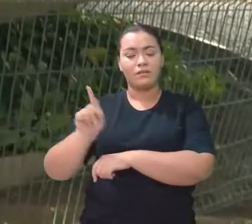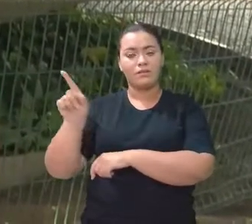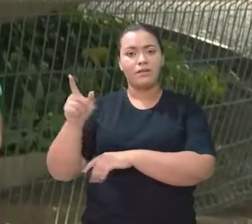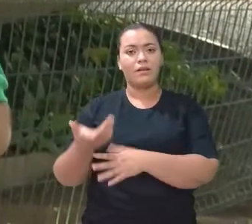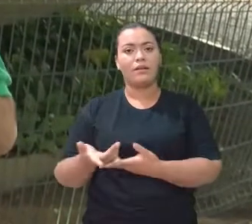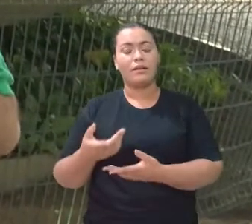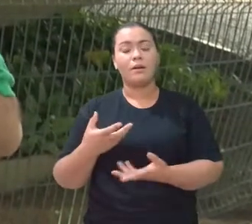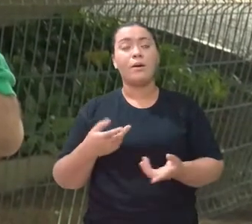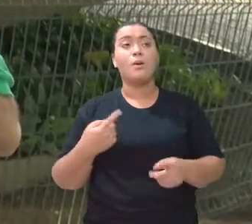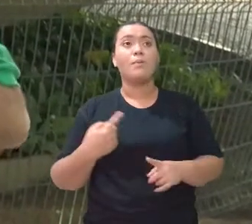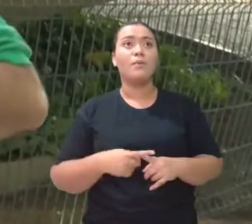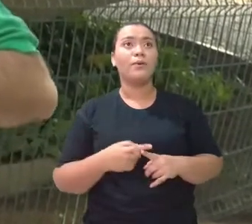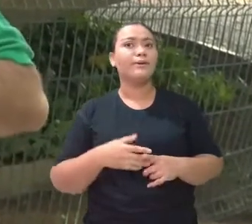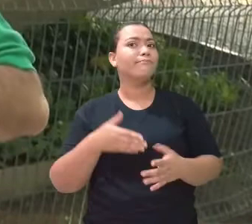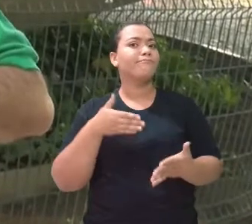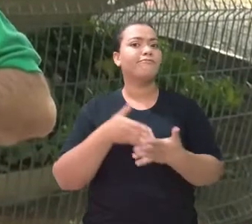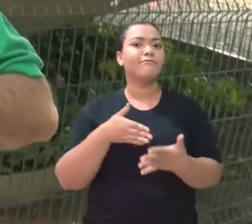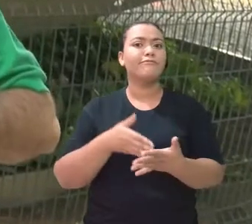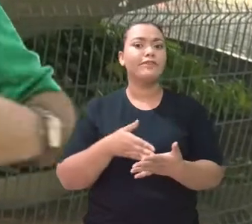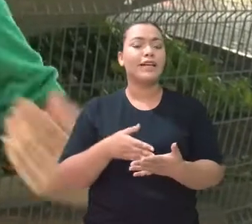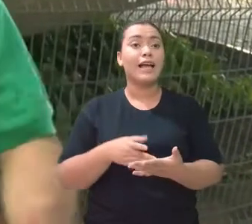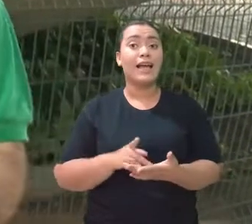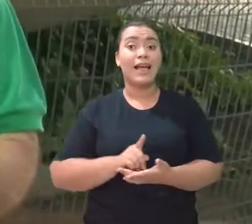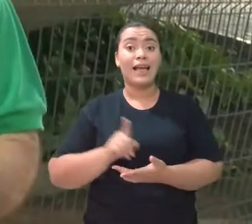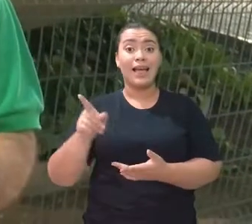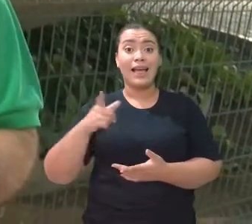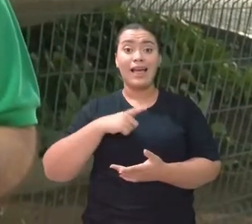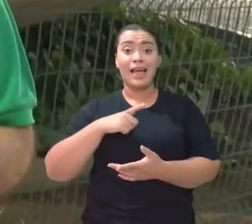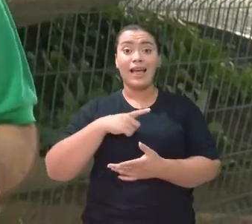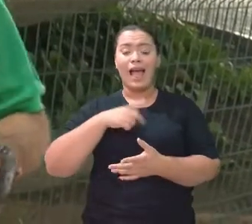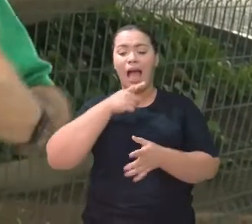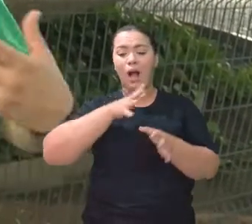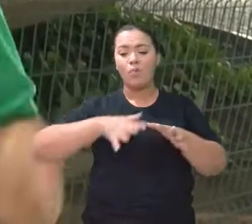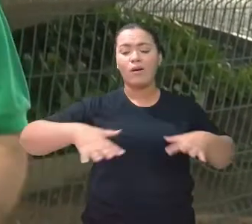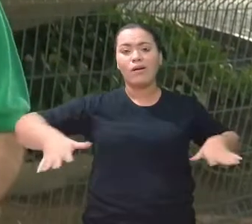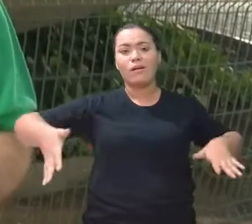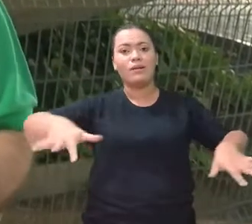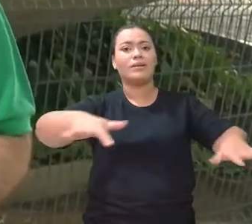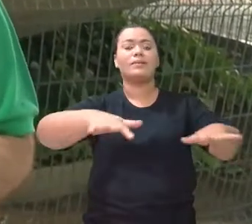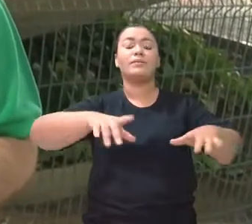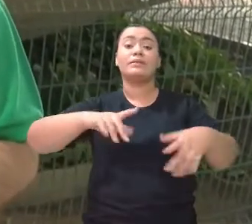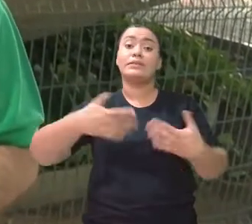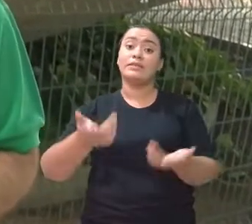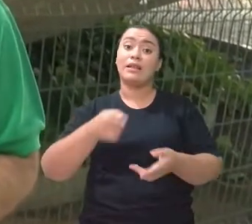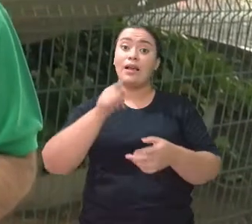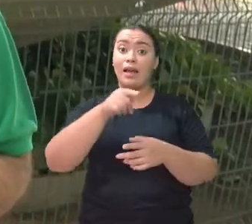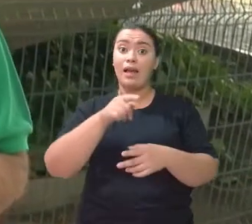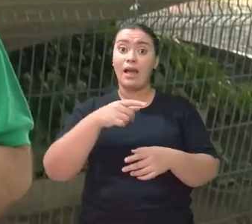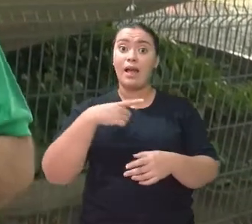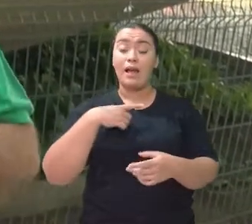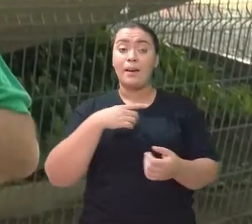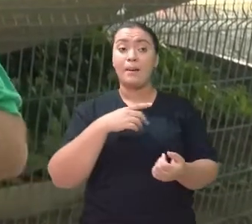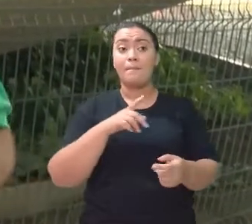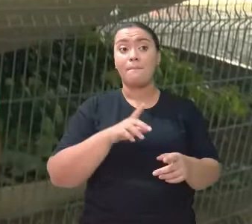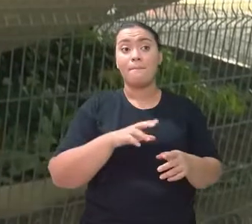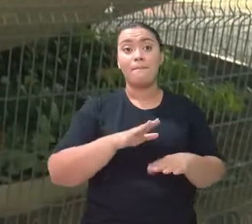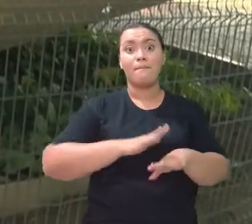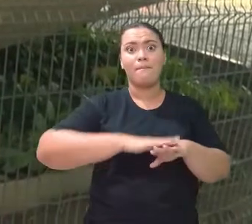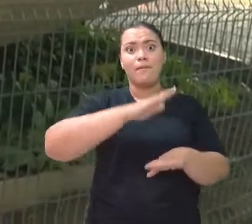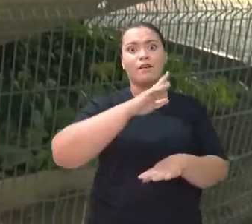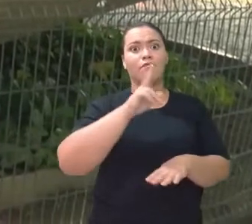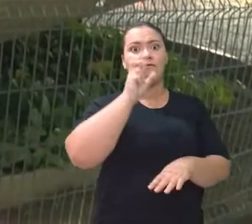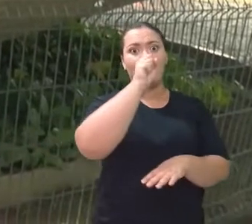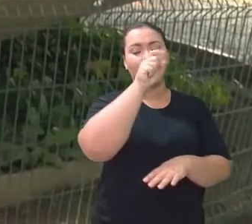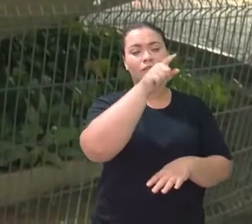de ser ela toda cercada por água, né, e a marinha inglesa muito poderosa, ele decreta